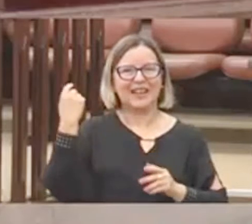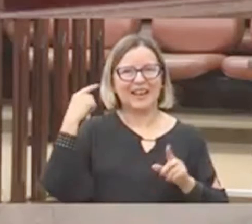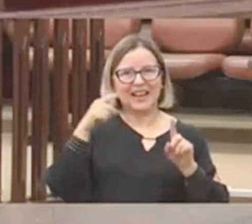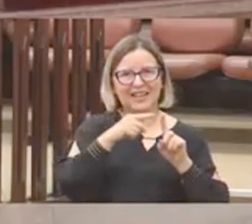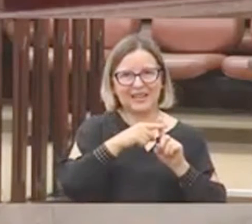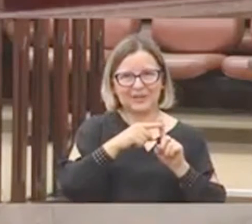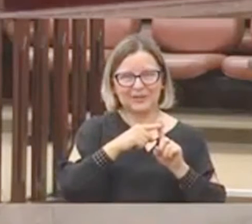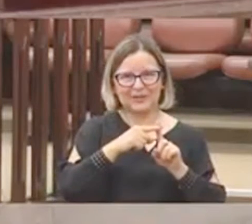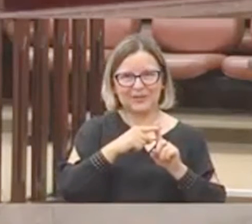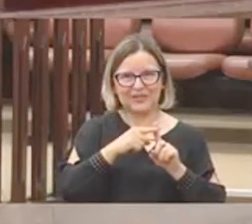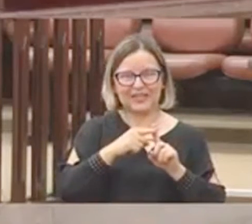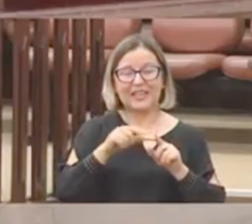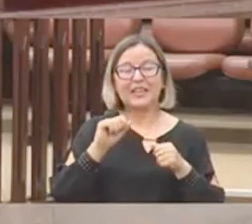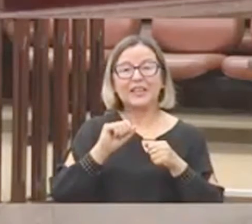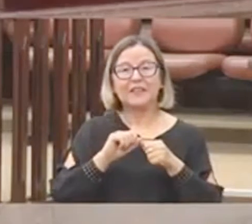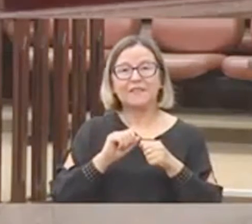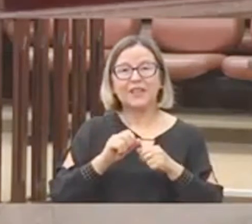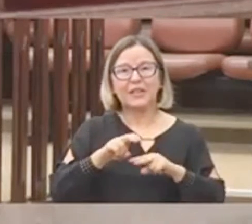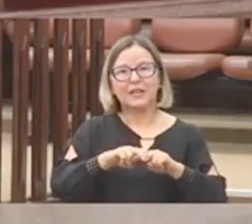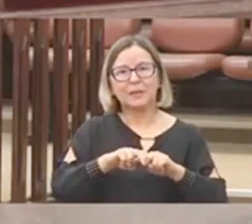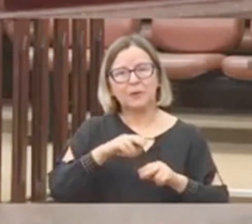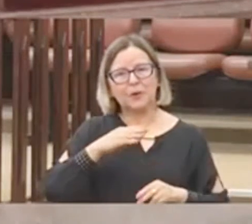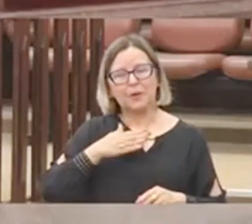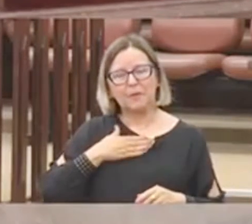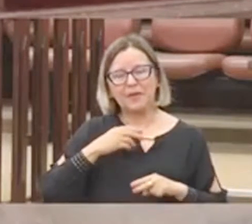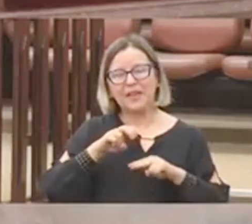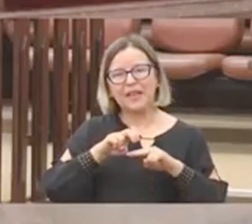O que Jesus fez por mim?